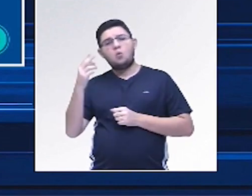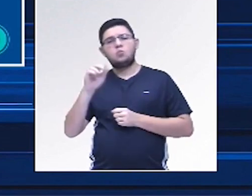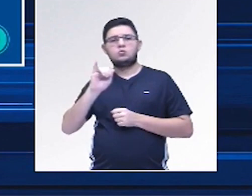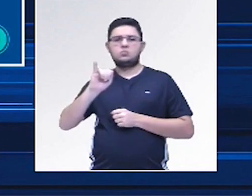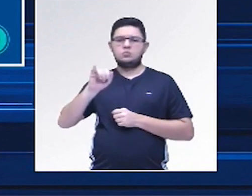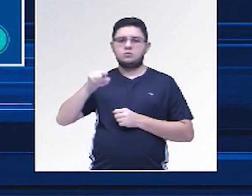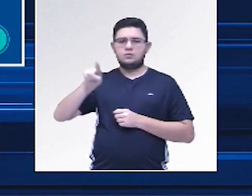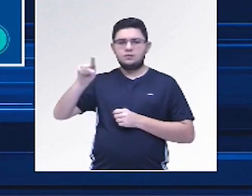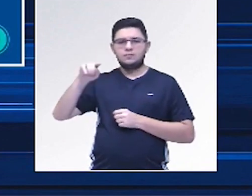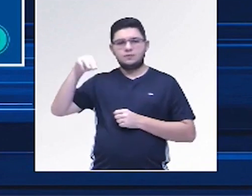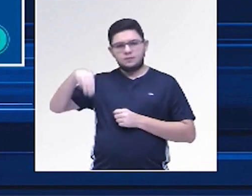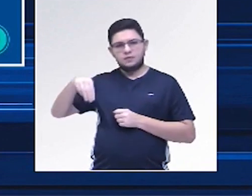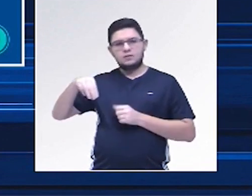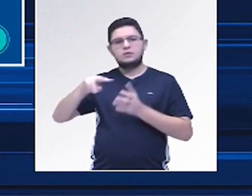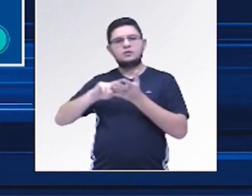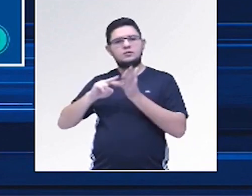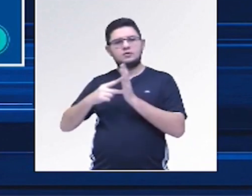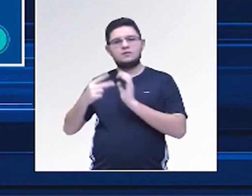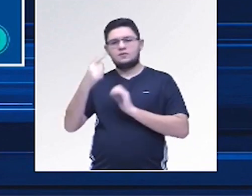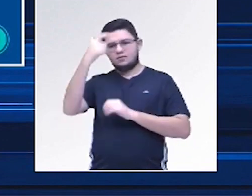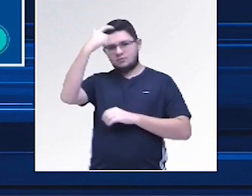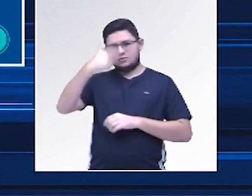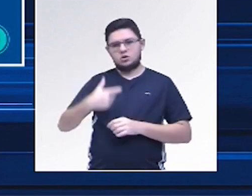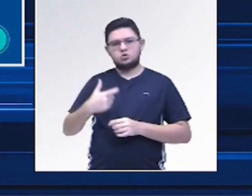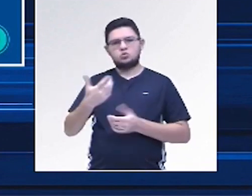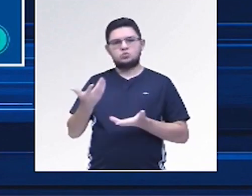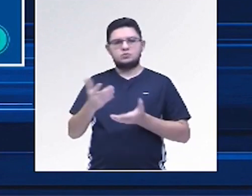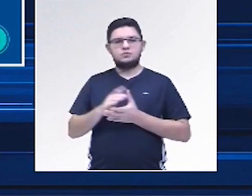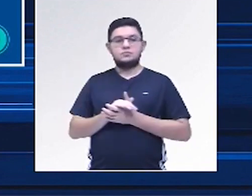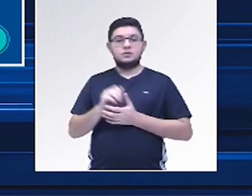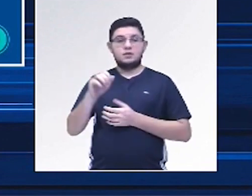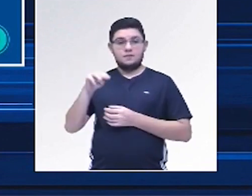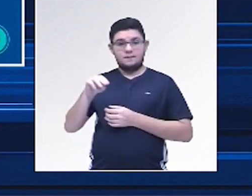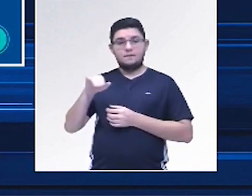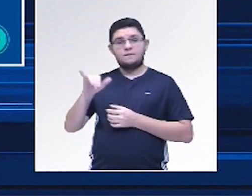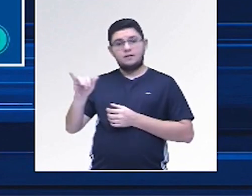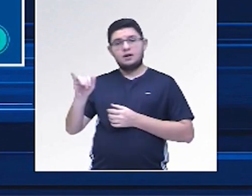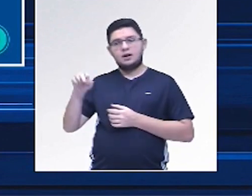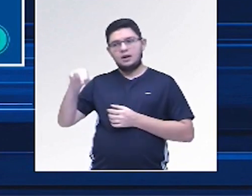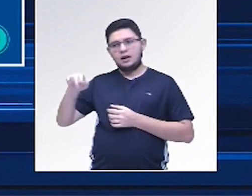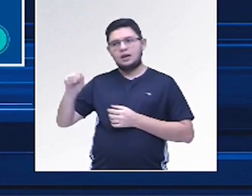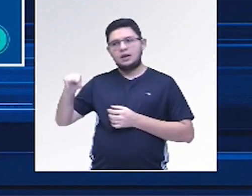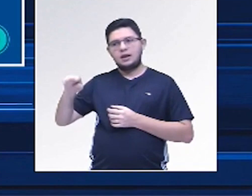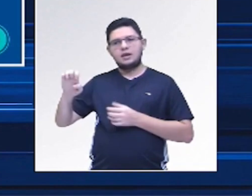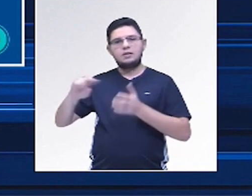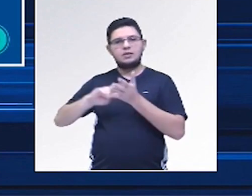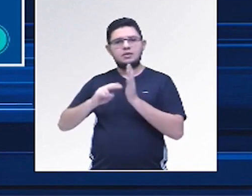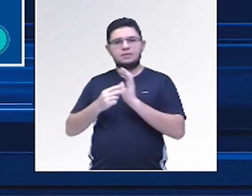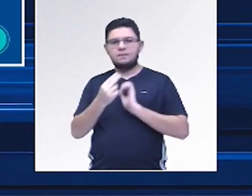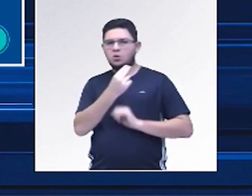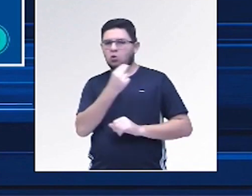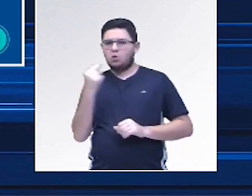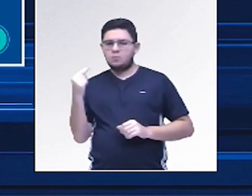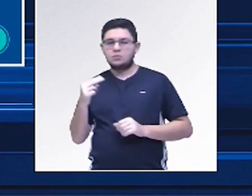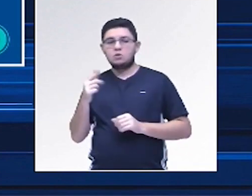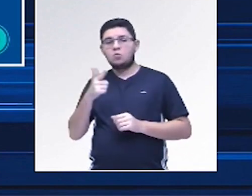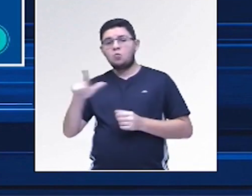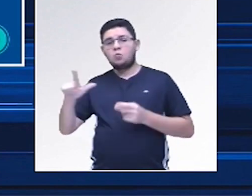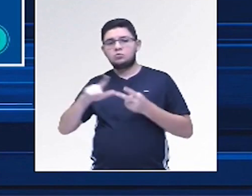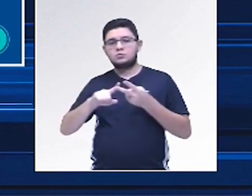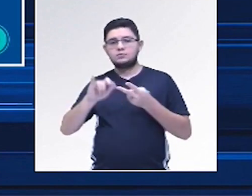eu sou. My name significa meu nome é, e você diz o seu nome. E